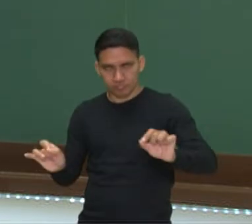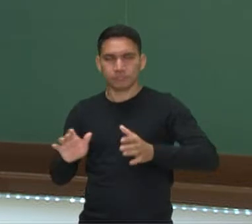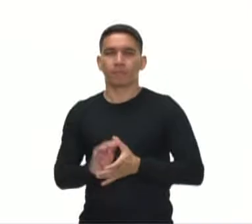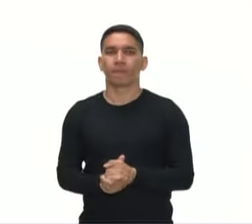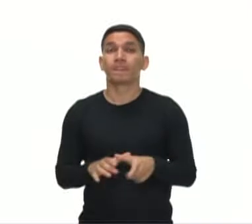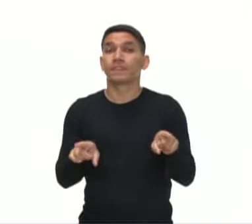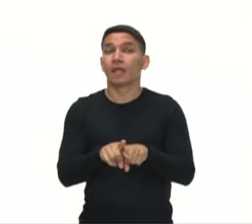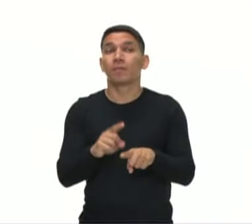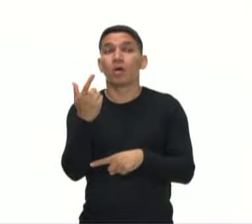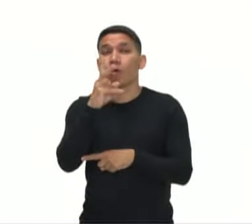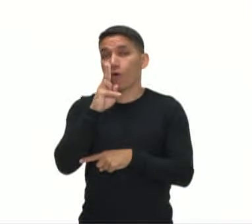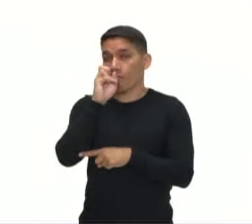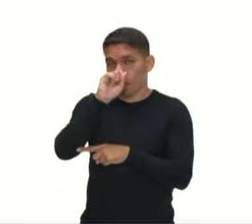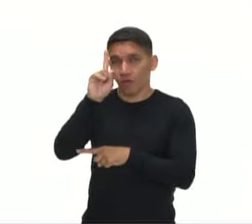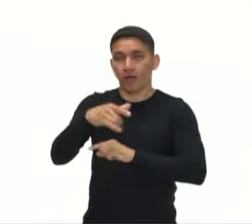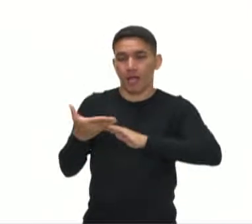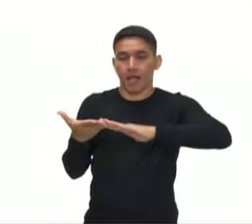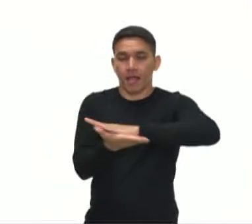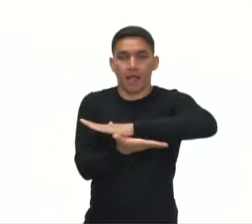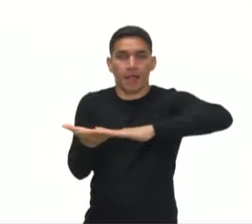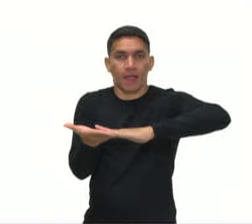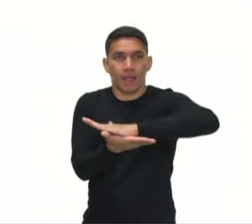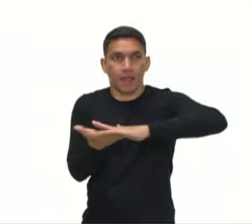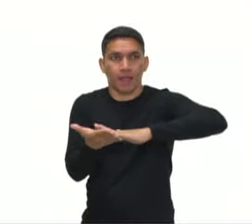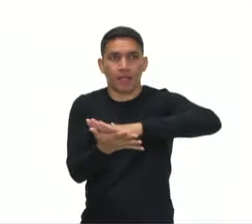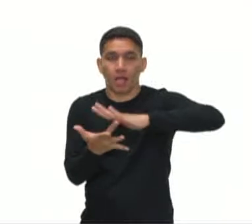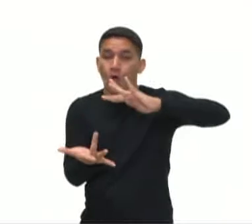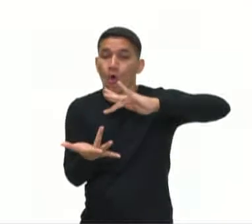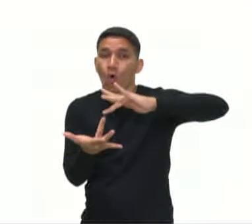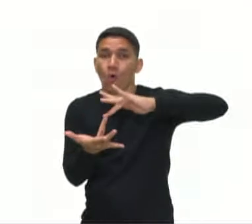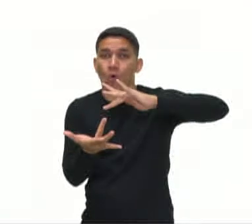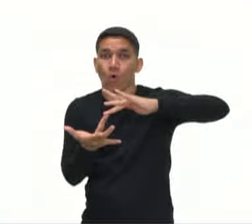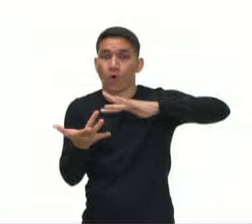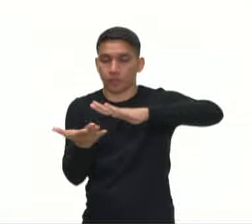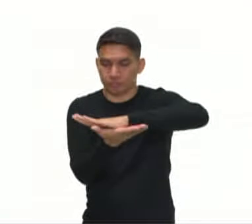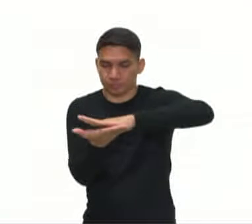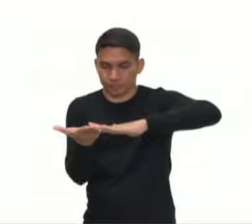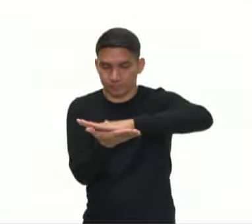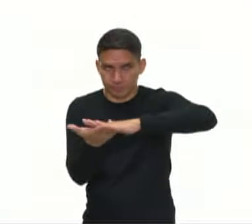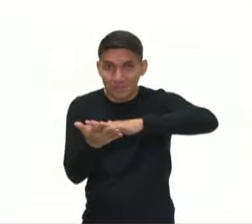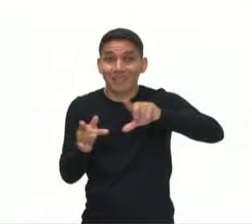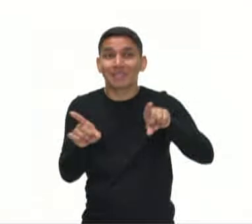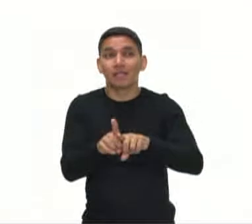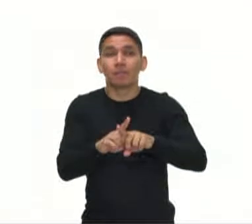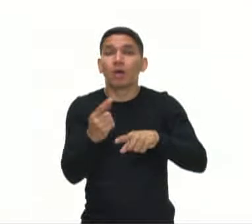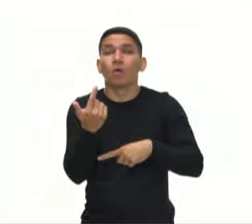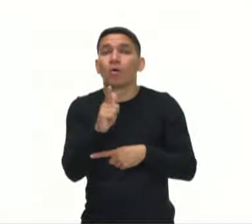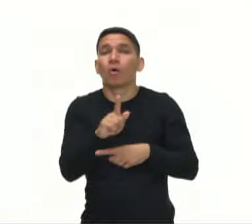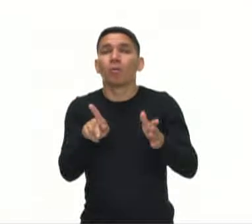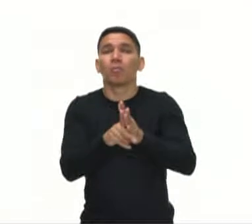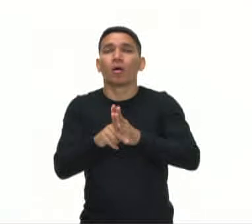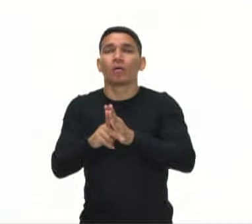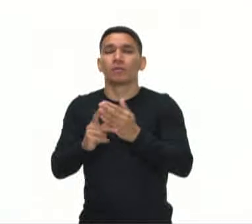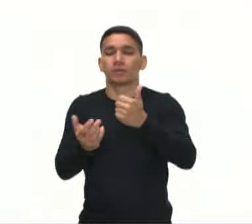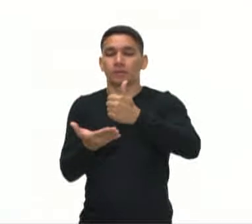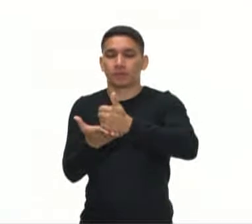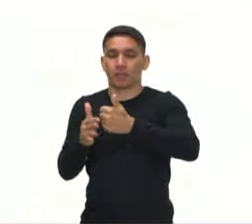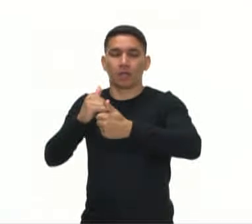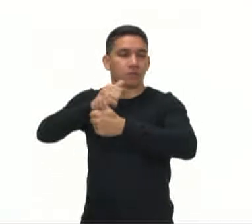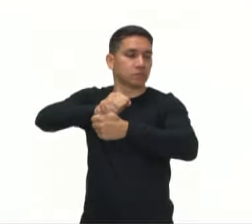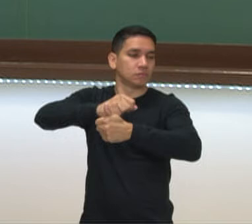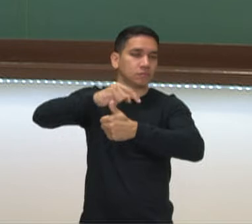nós temos a chamada força de atrito, que é a força de contato entre as superfícies, e também nós temos a força elástica, que é a força